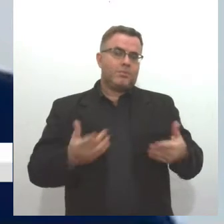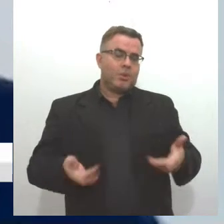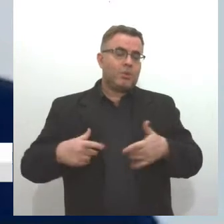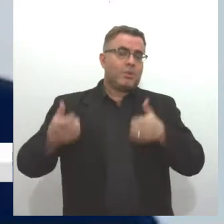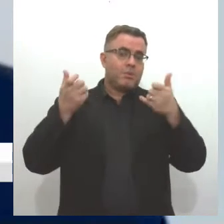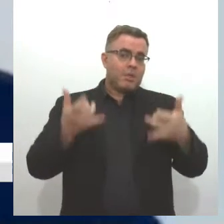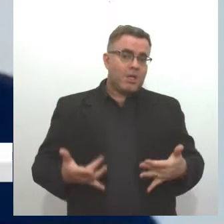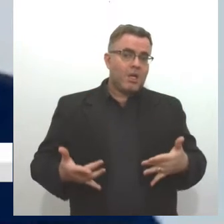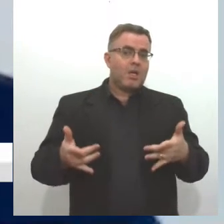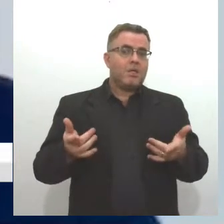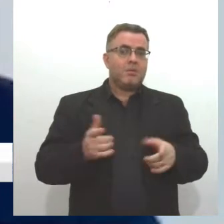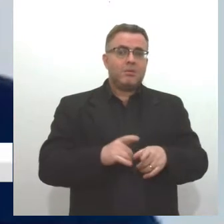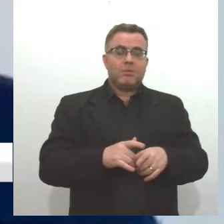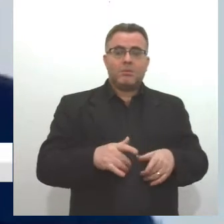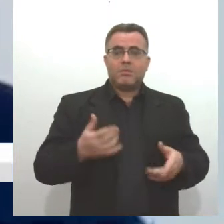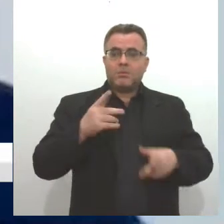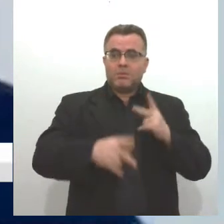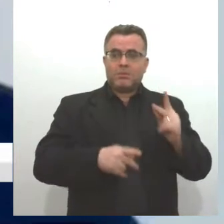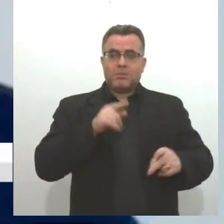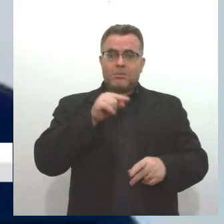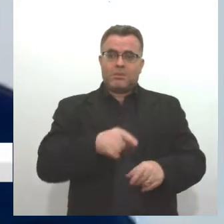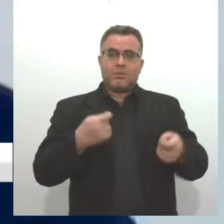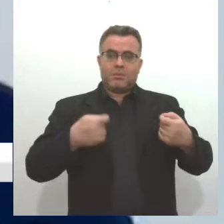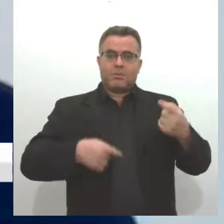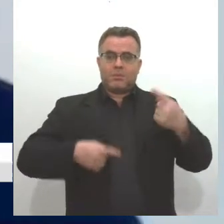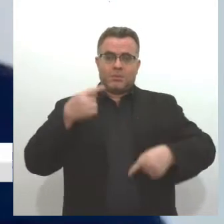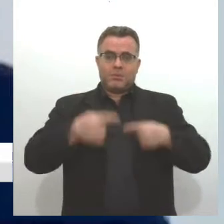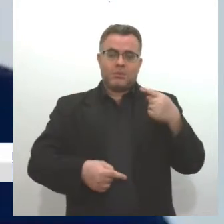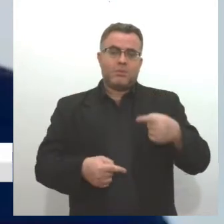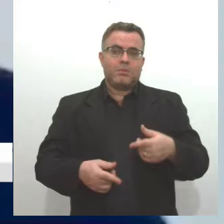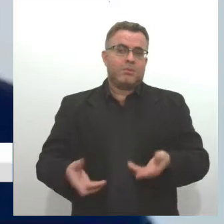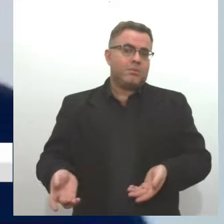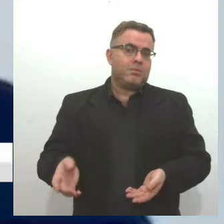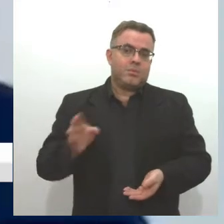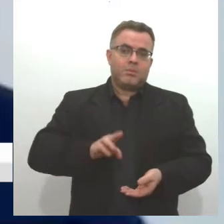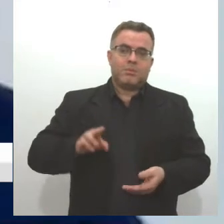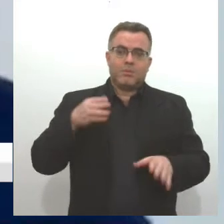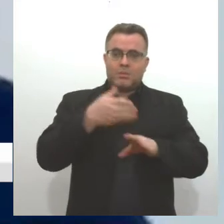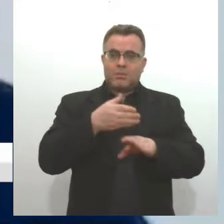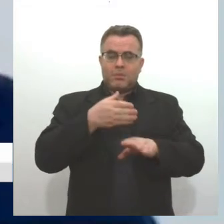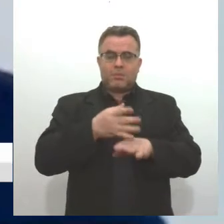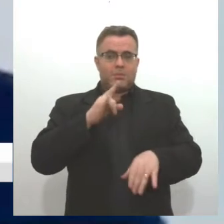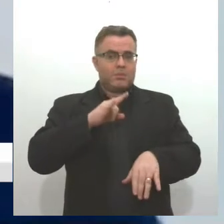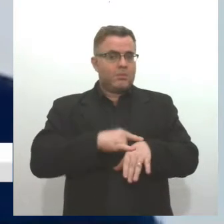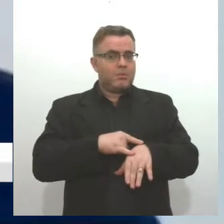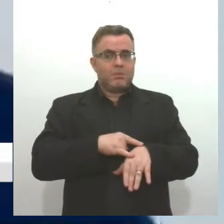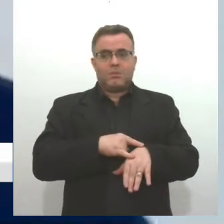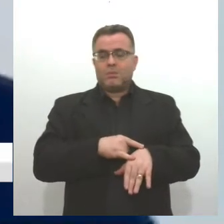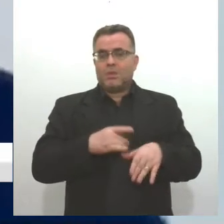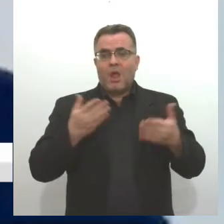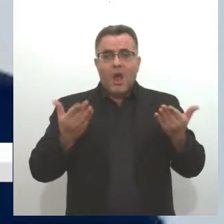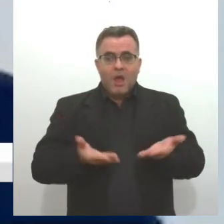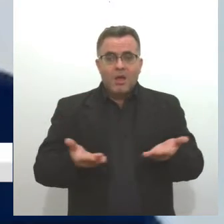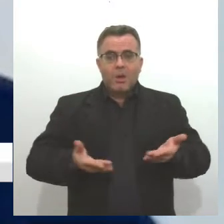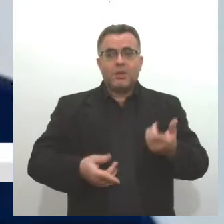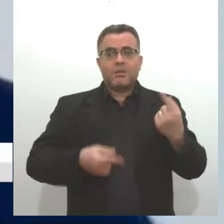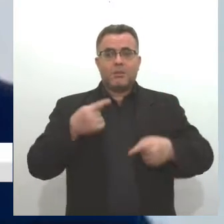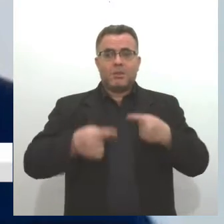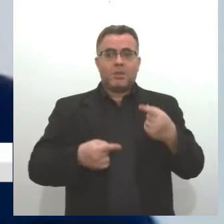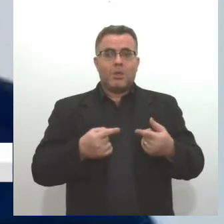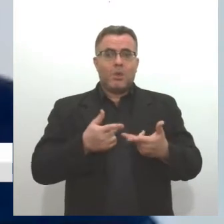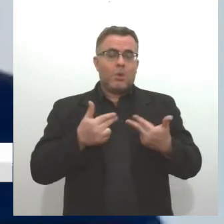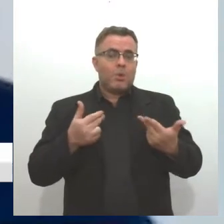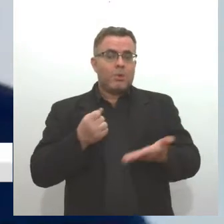população que ainda precisa de uma política pública para usar o banheiro. A gente precisa ainda discutir questões básicas, que é